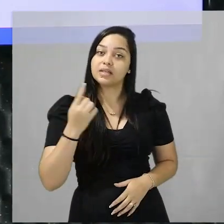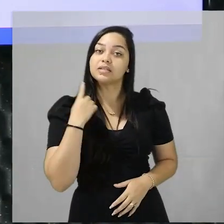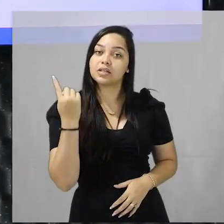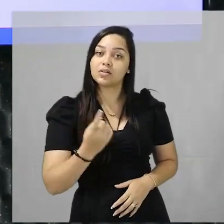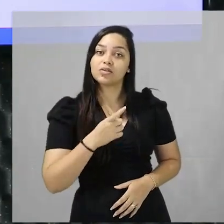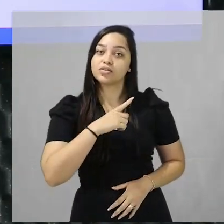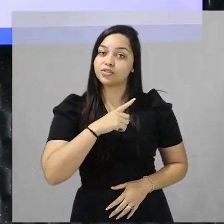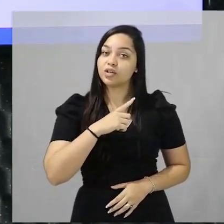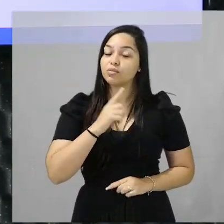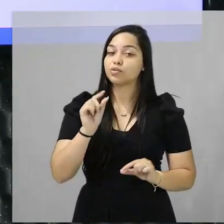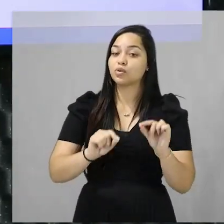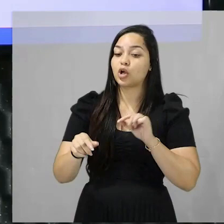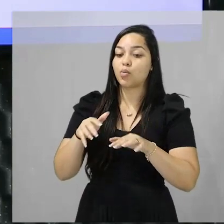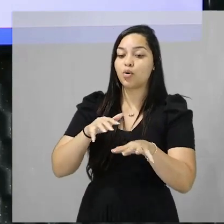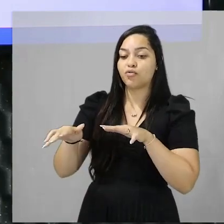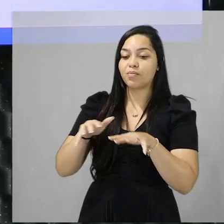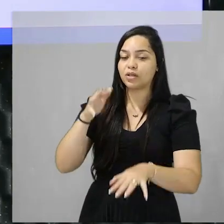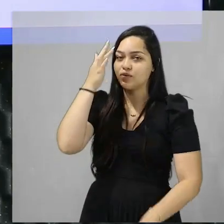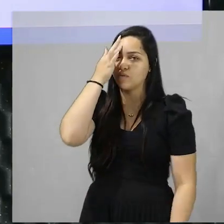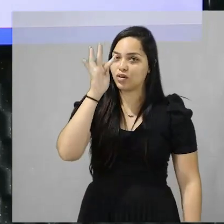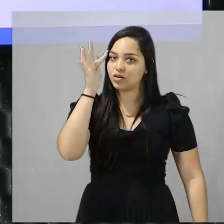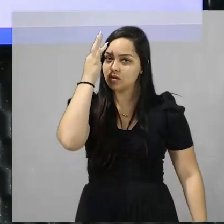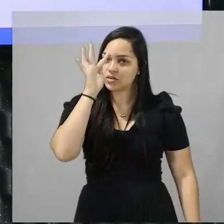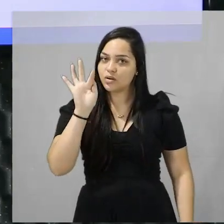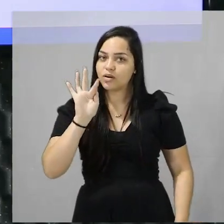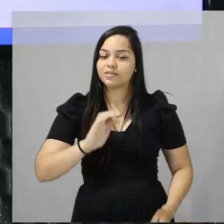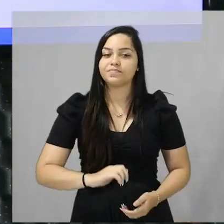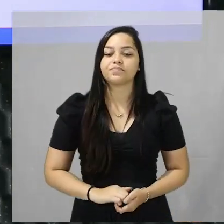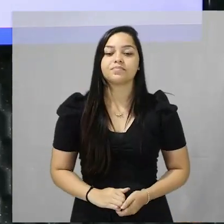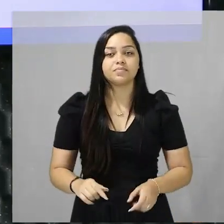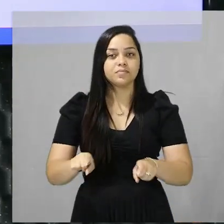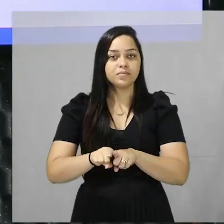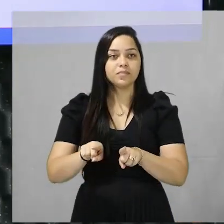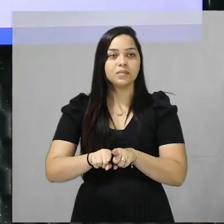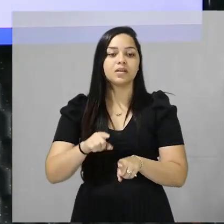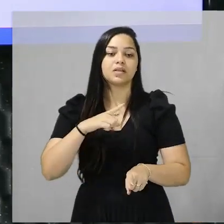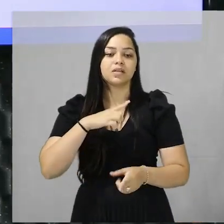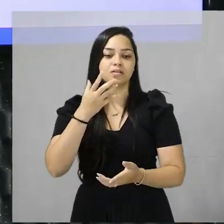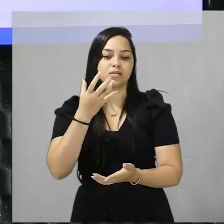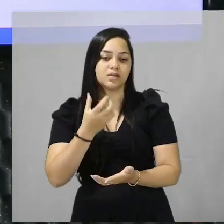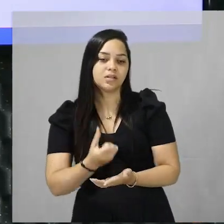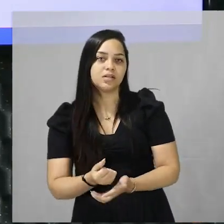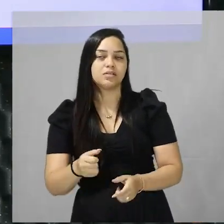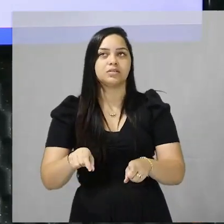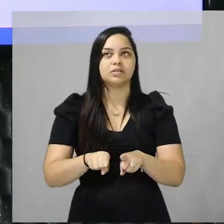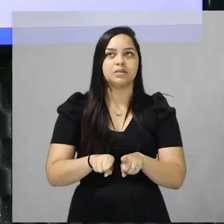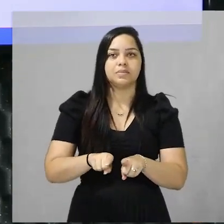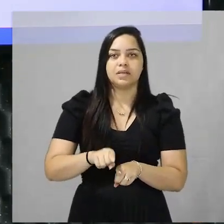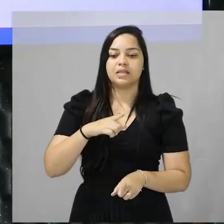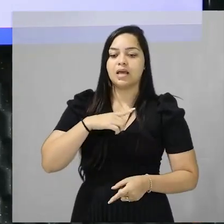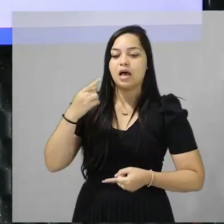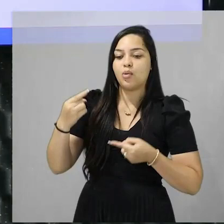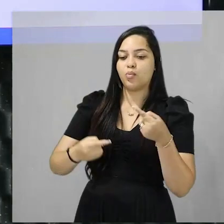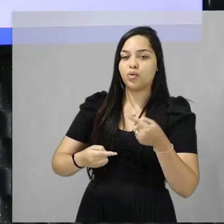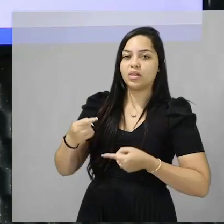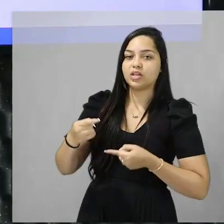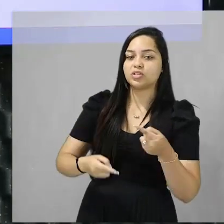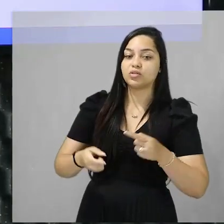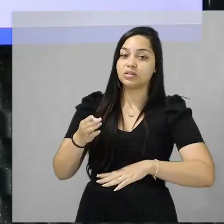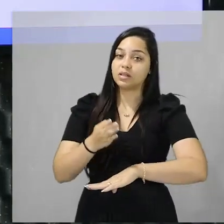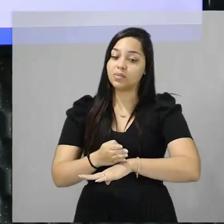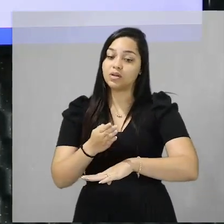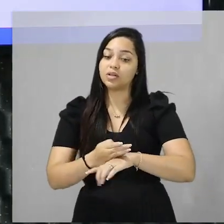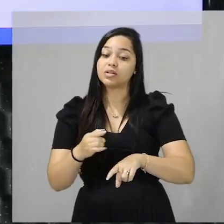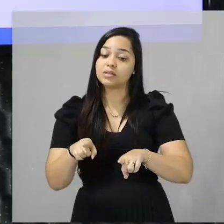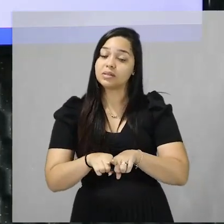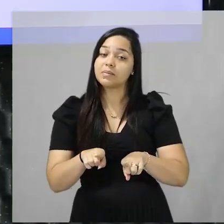de ter enquanto movimento filosófico, tá? E aí vem o contratualismo, vem a política contemporânea e